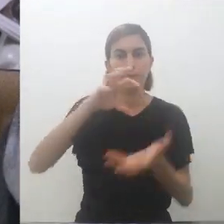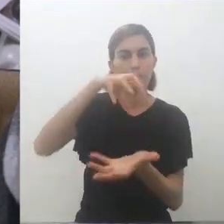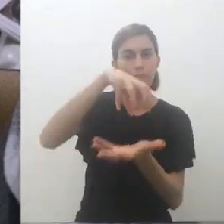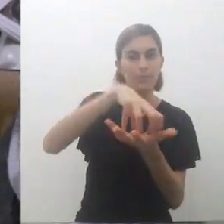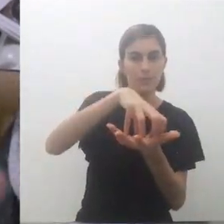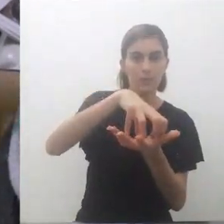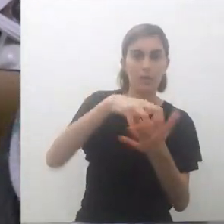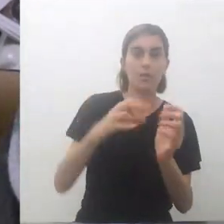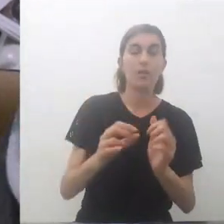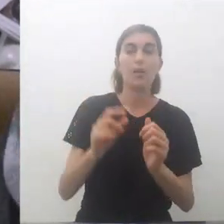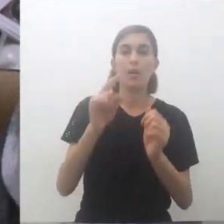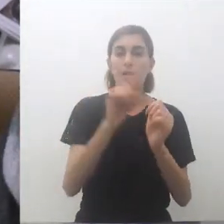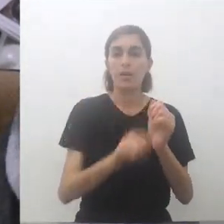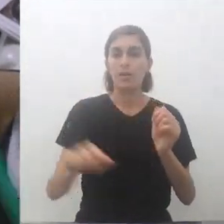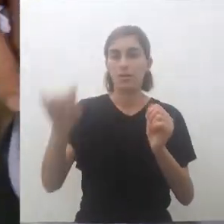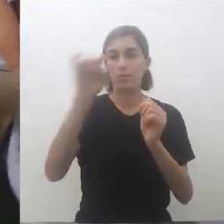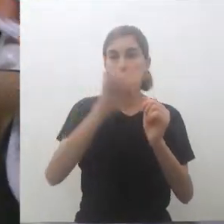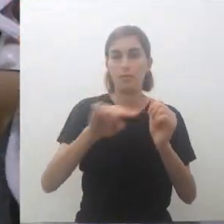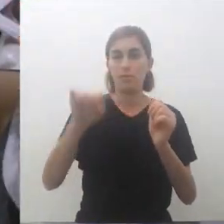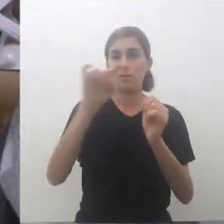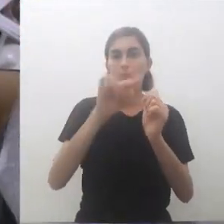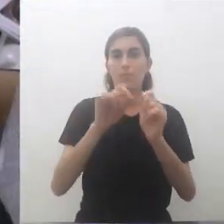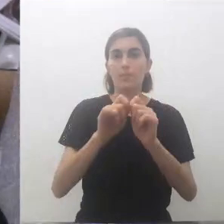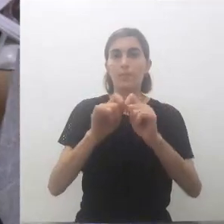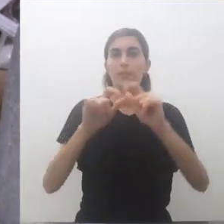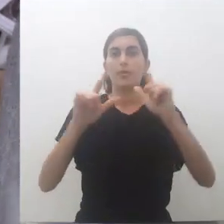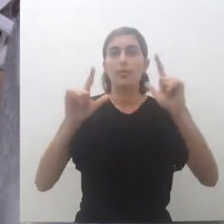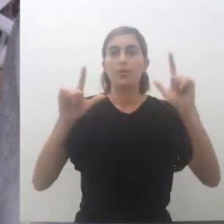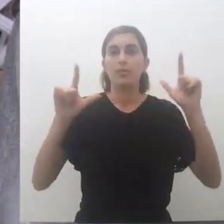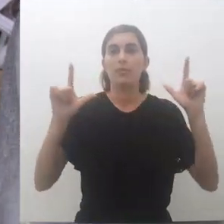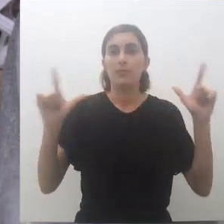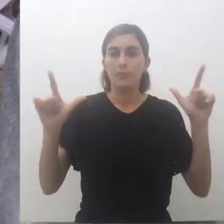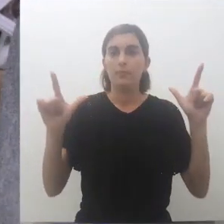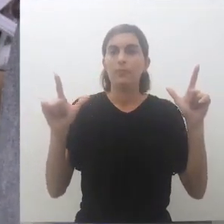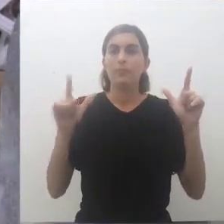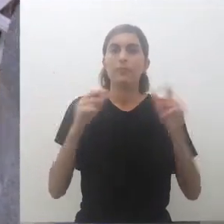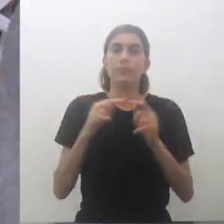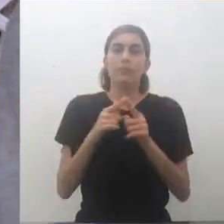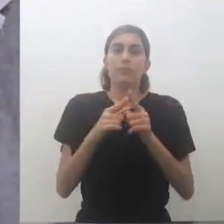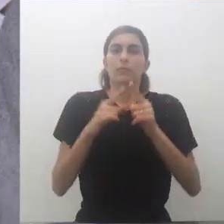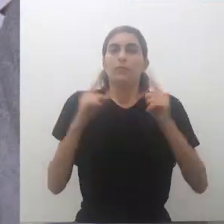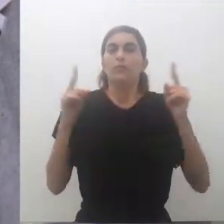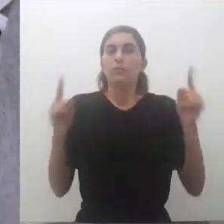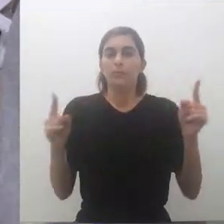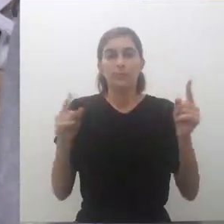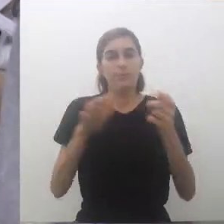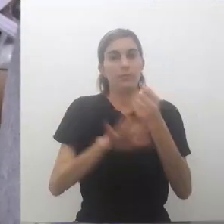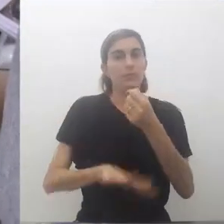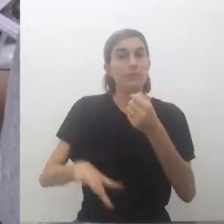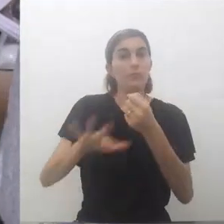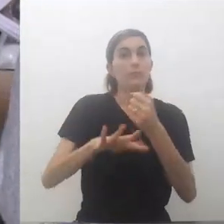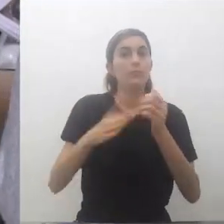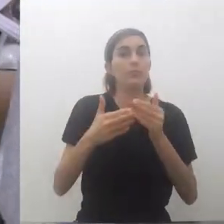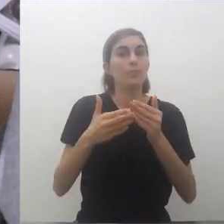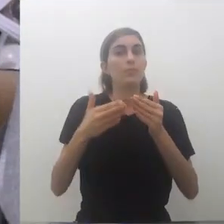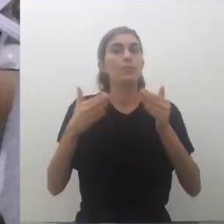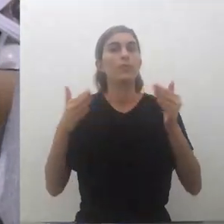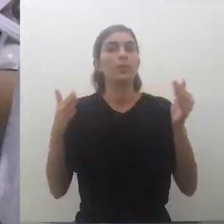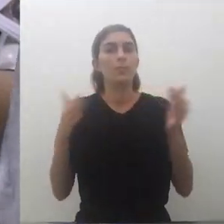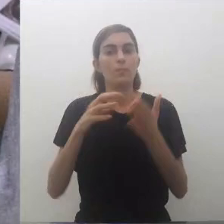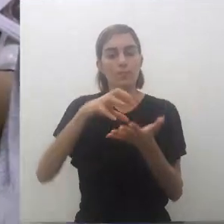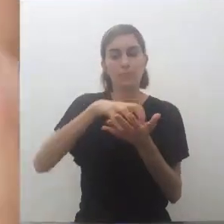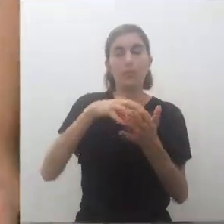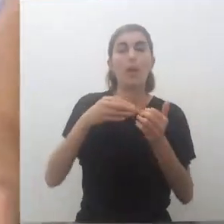espiral áurea ou a medida áurea, a proporção áurea, ela tem uma área central mais